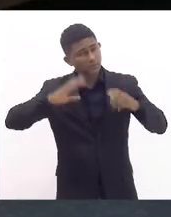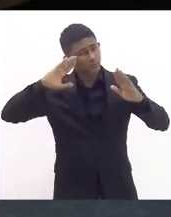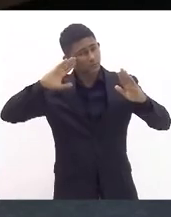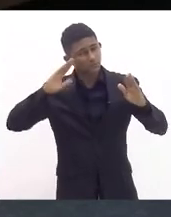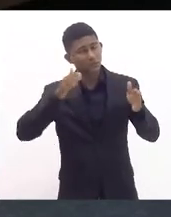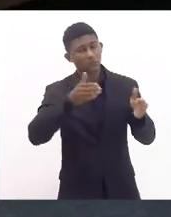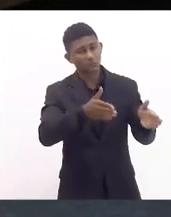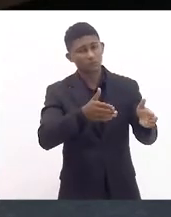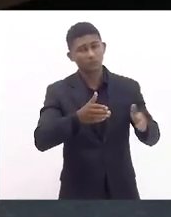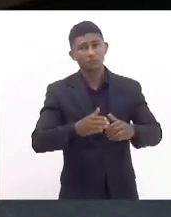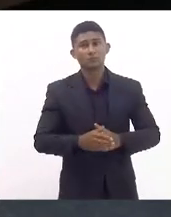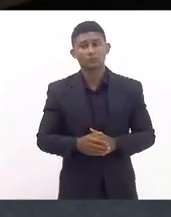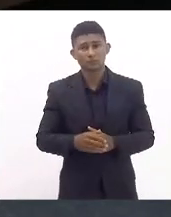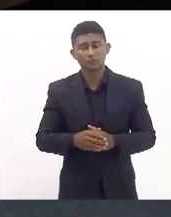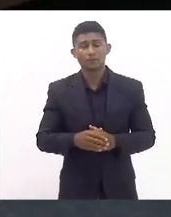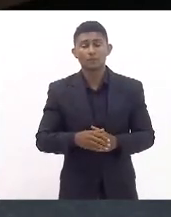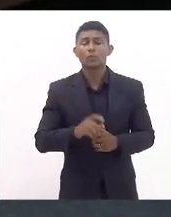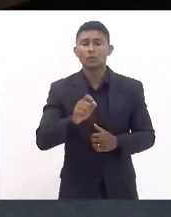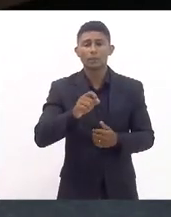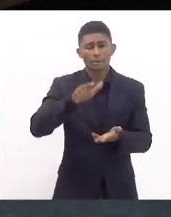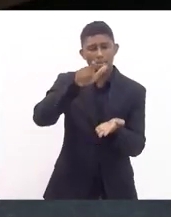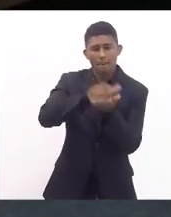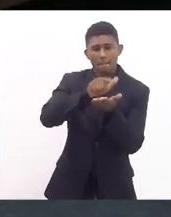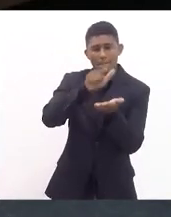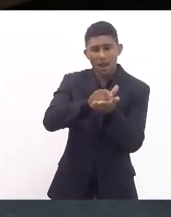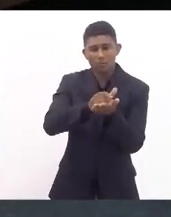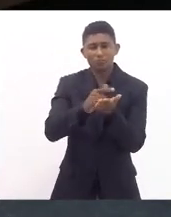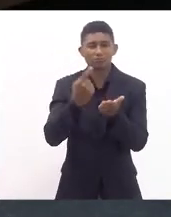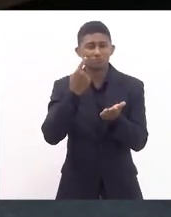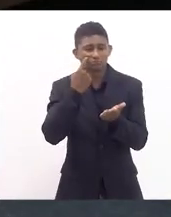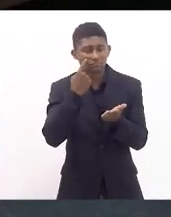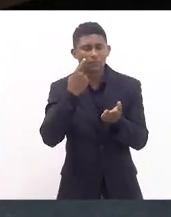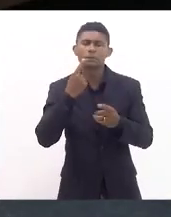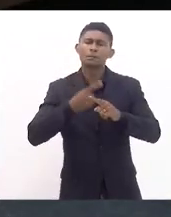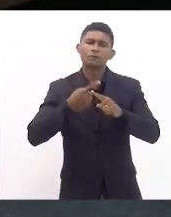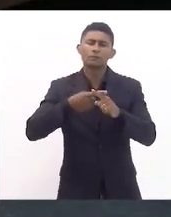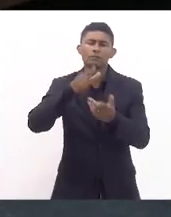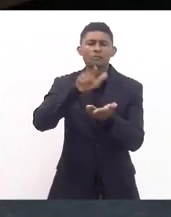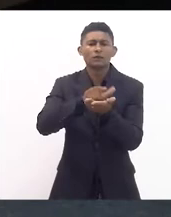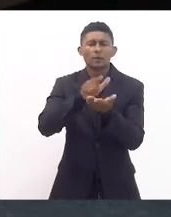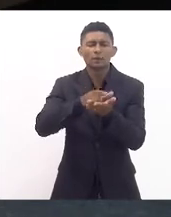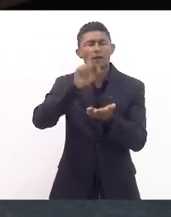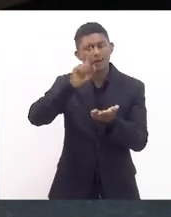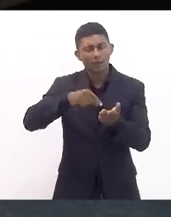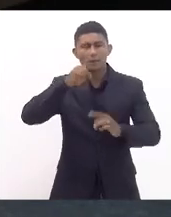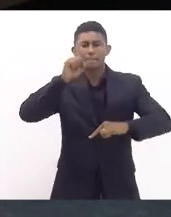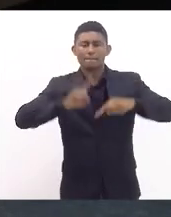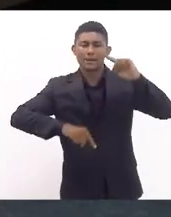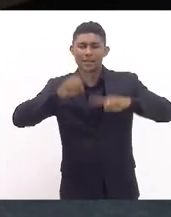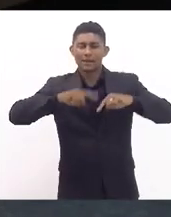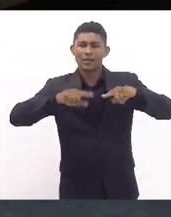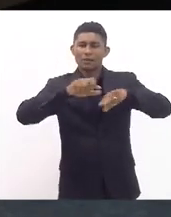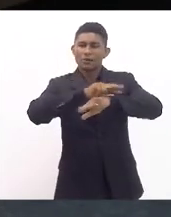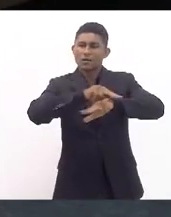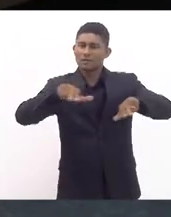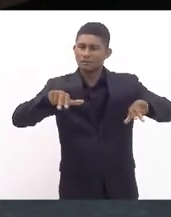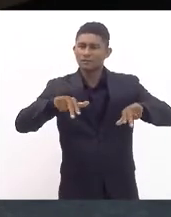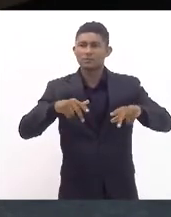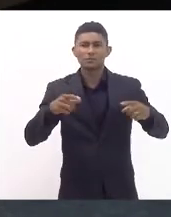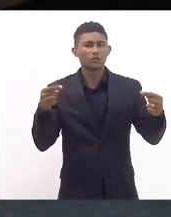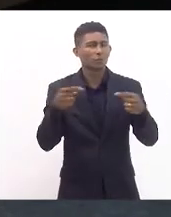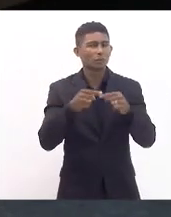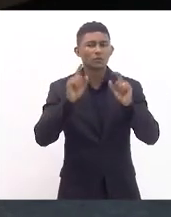para papel e papelão, que são materiais que vêm da biomassa, de